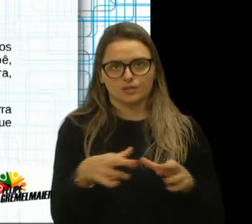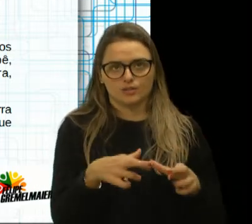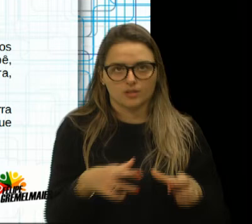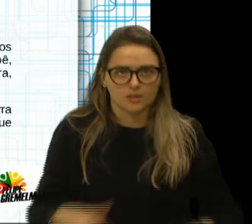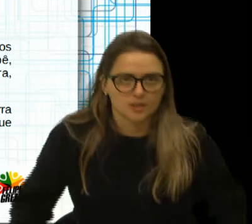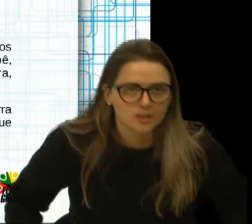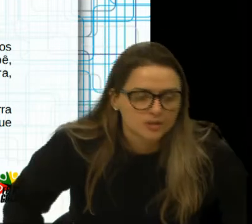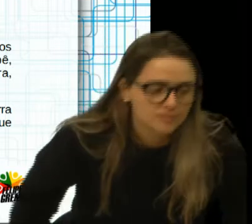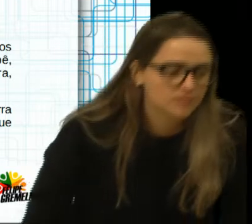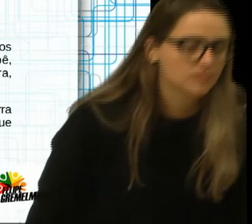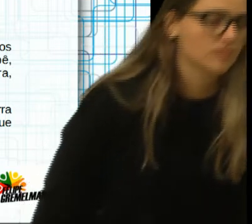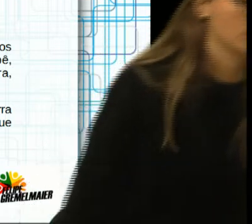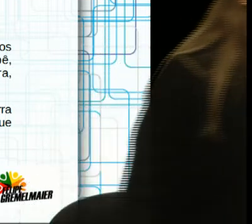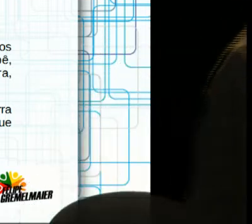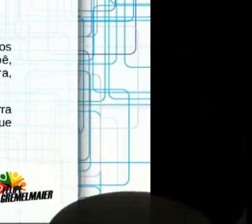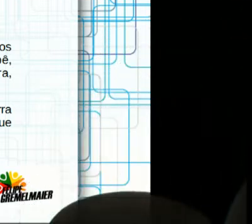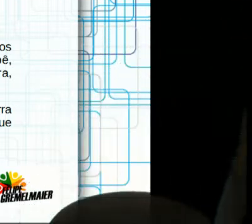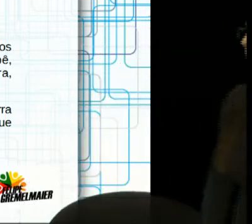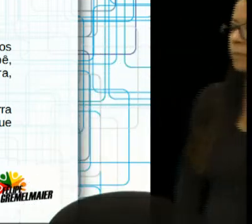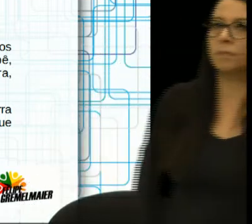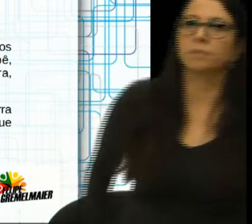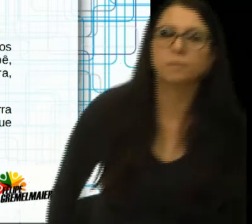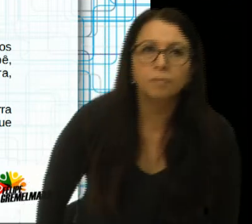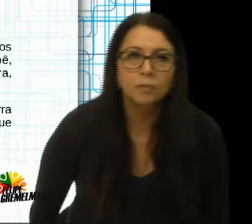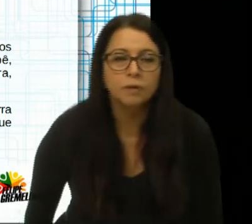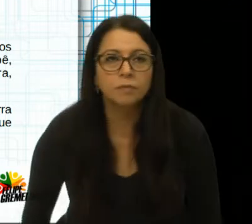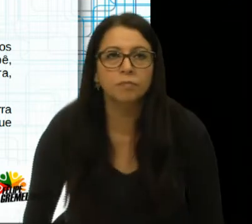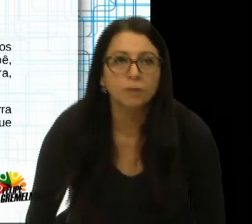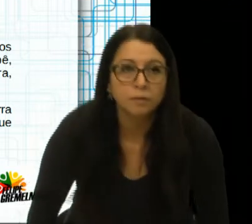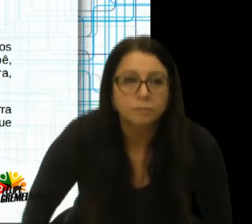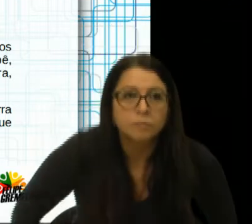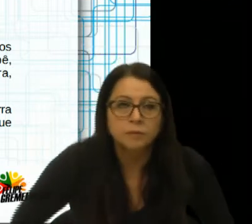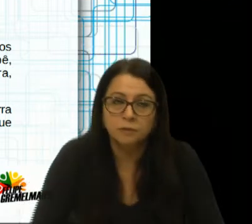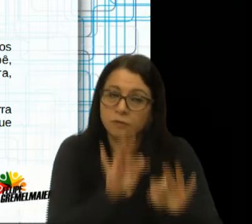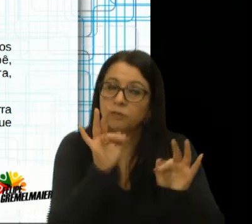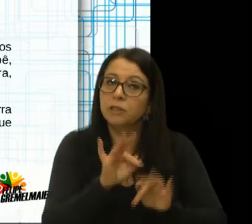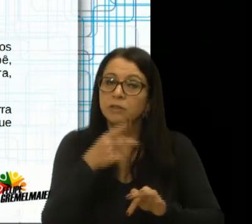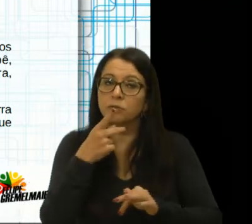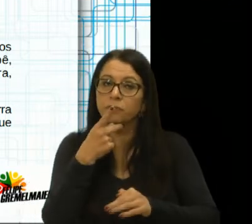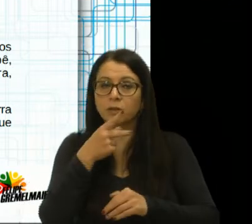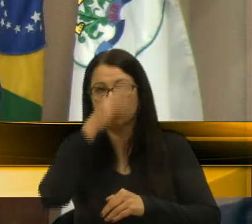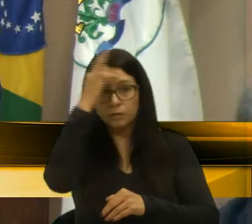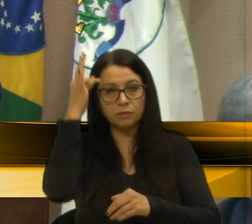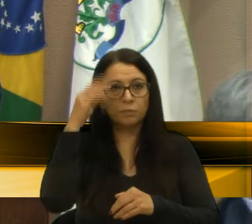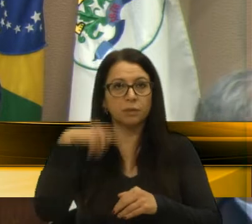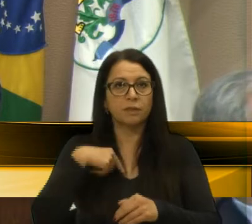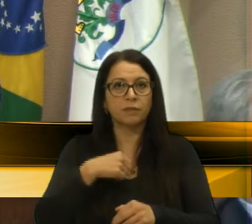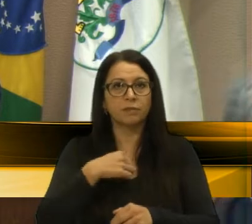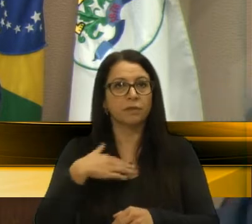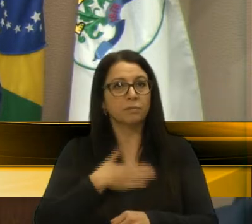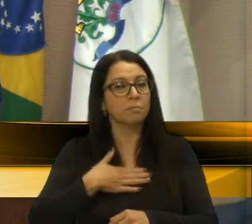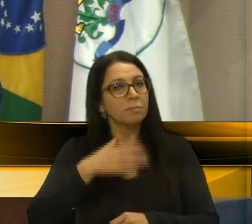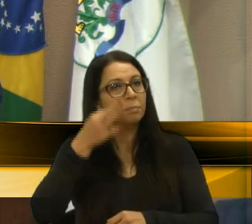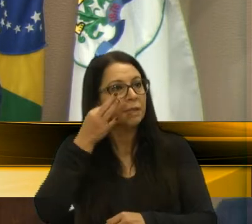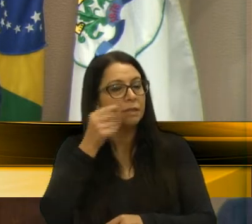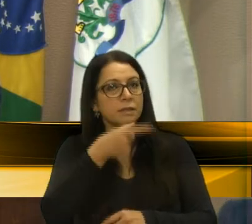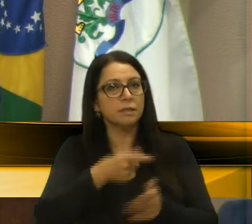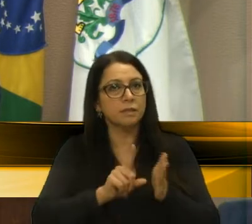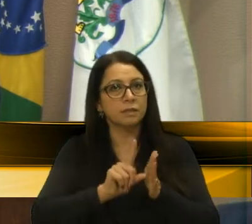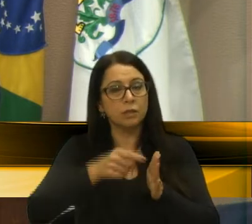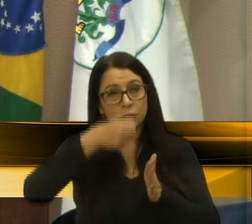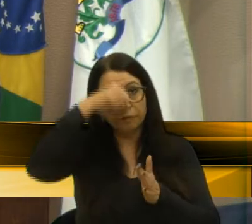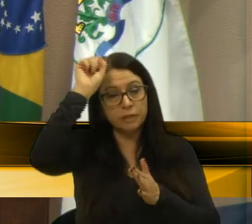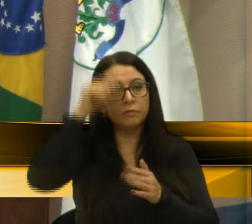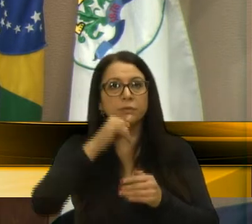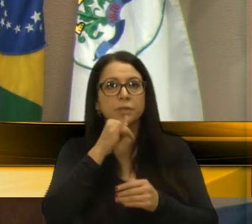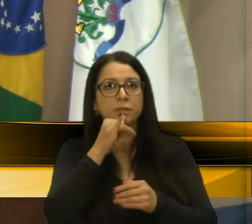E aí foi muito feliz o vereador Toigo, quando nós tivemos aqui, inclusive hoje, a grata presença da universidade, porque, eu vou citar um exemplo,